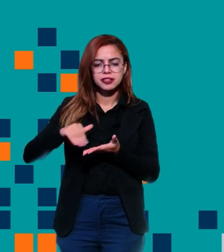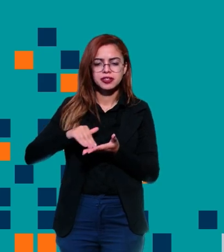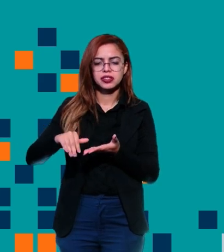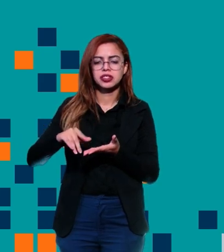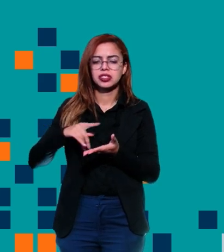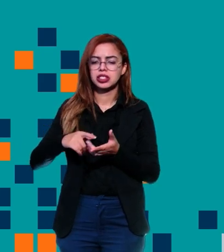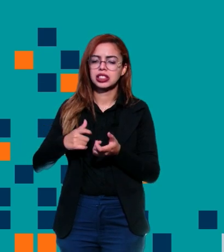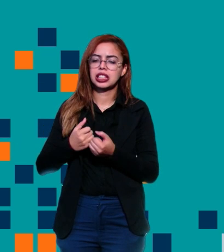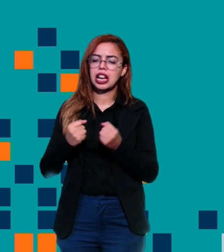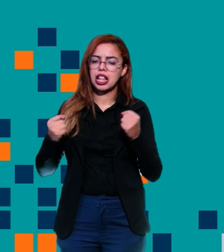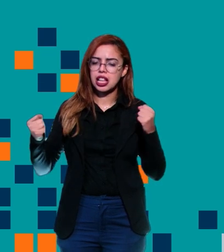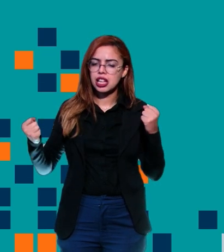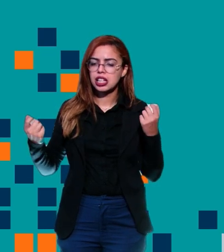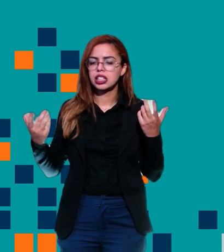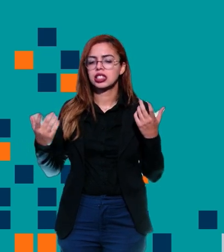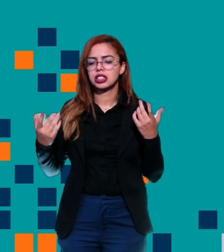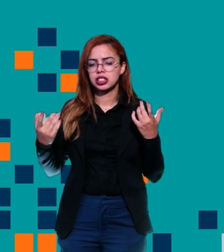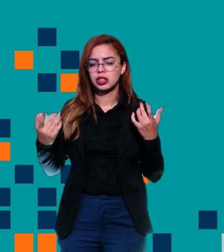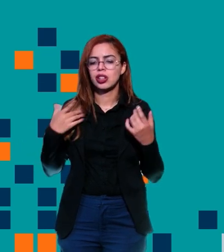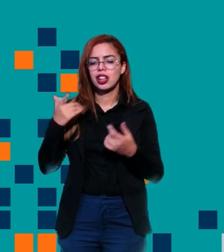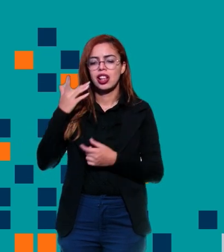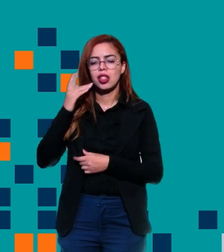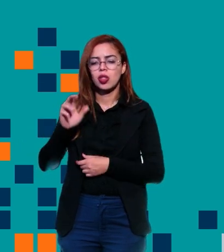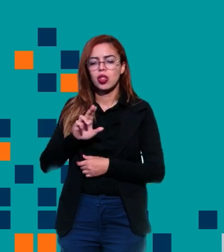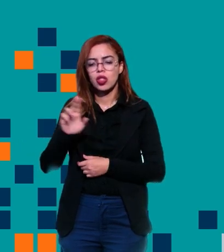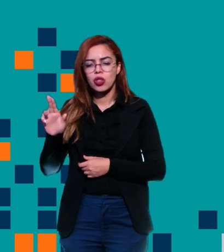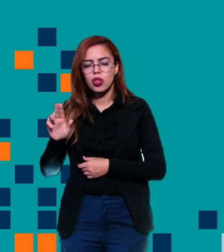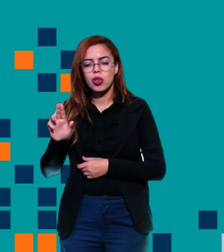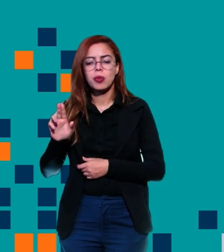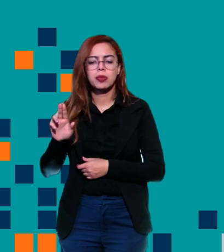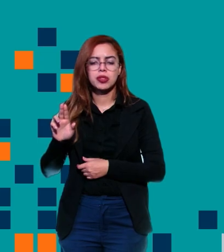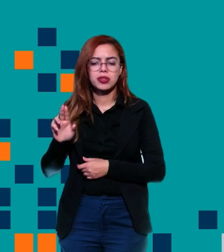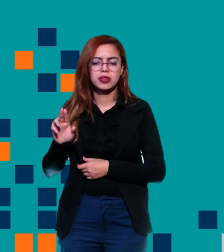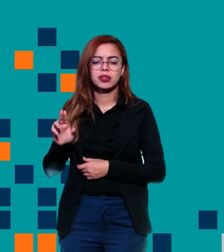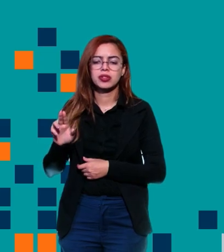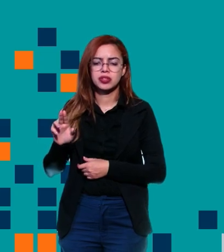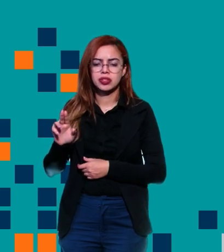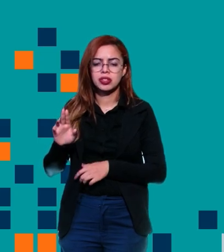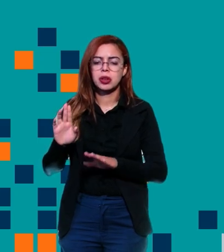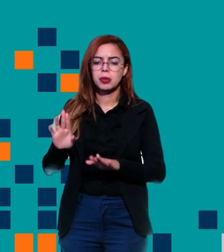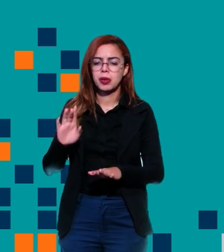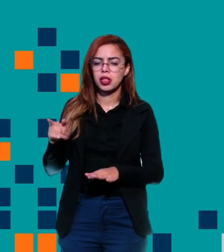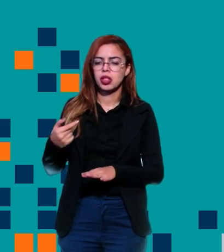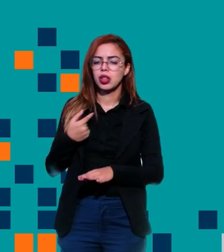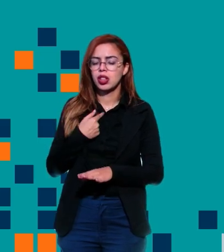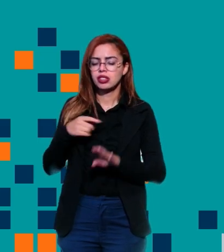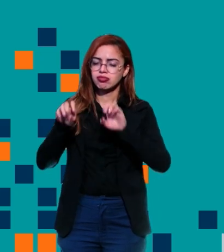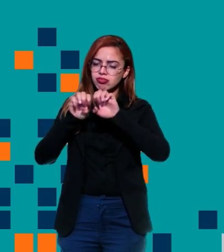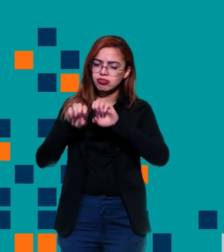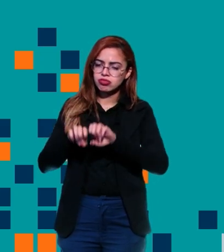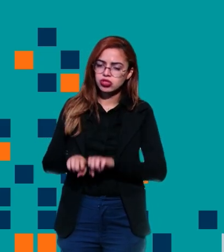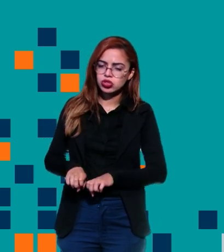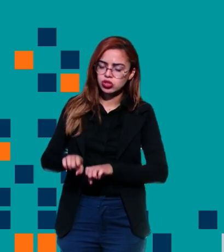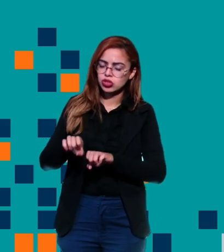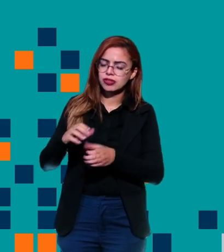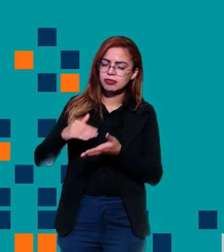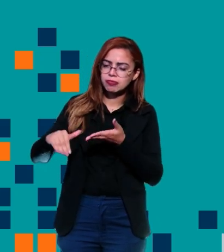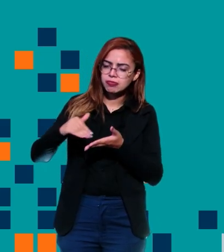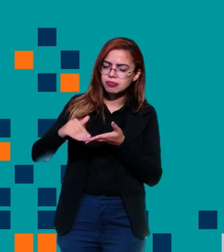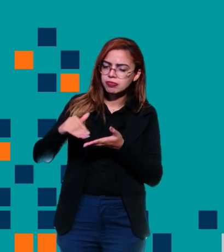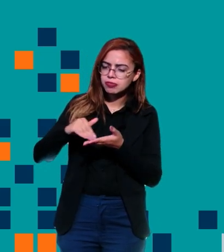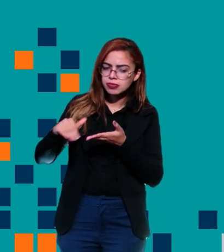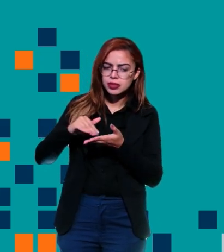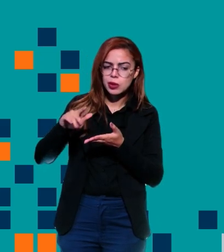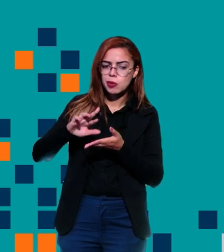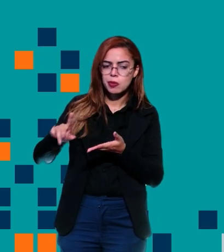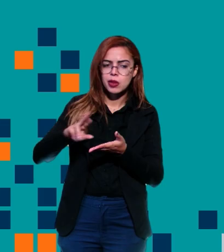muito grande hoje em dia, eu acho enorme, grande demais, mas a gente estruturou o escritório de uma forma que ele não é